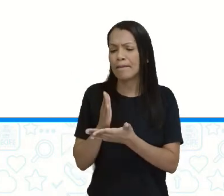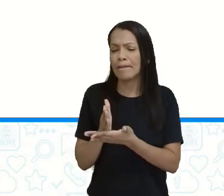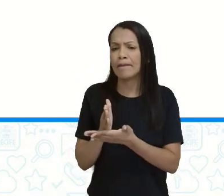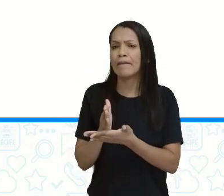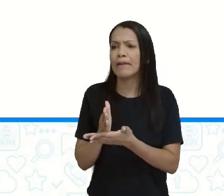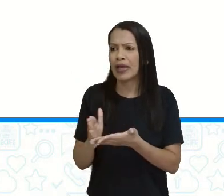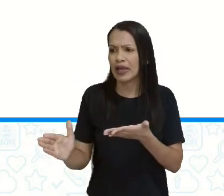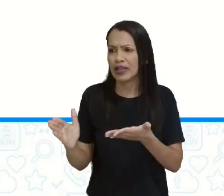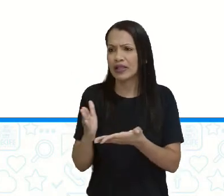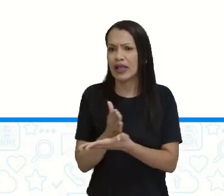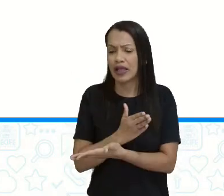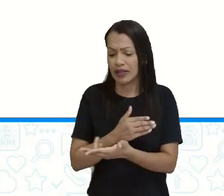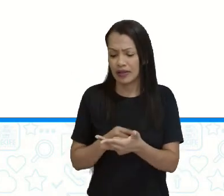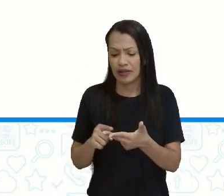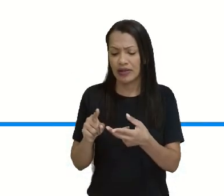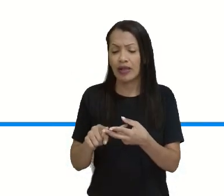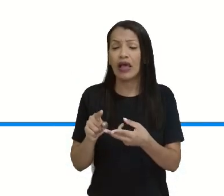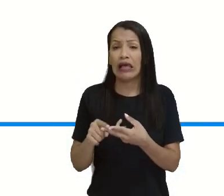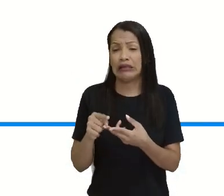quarta parte.